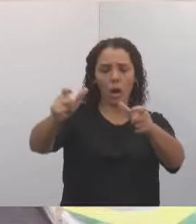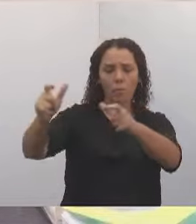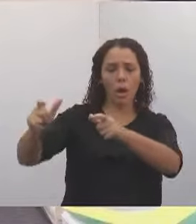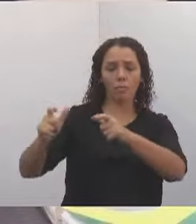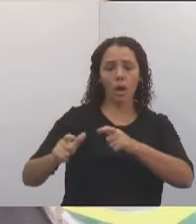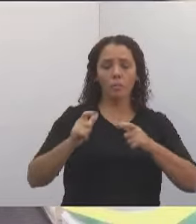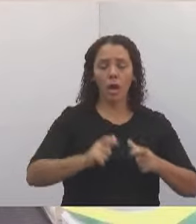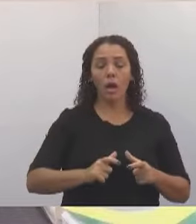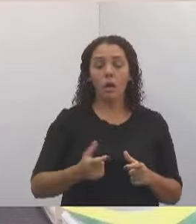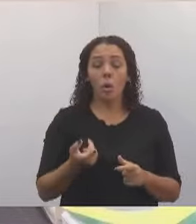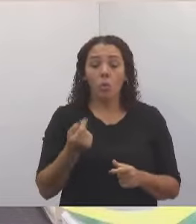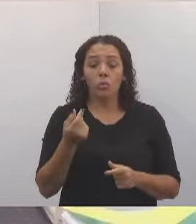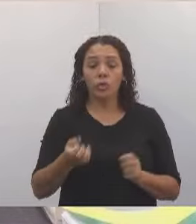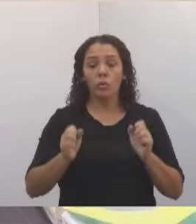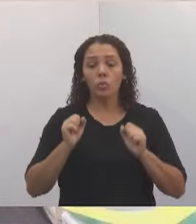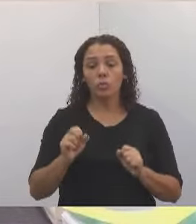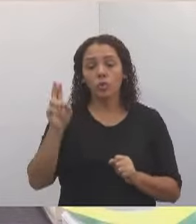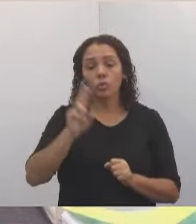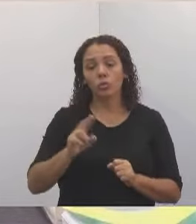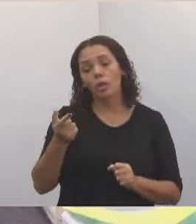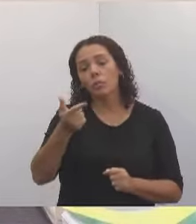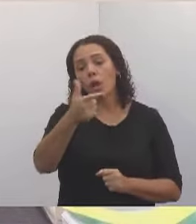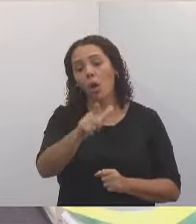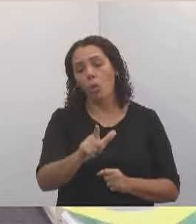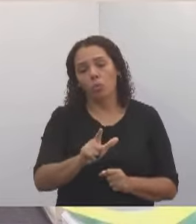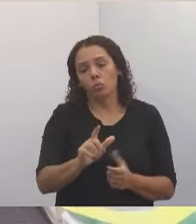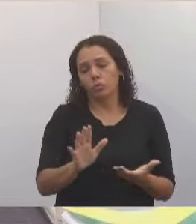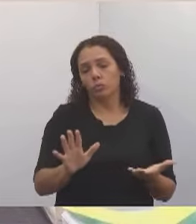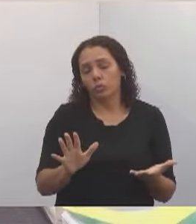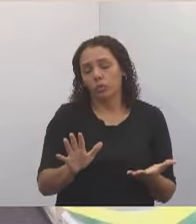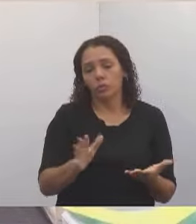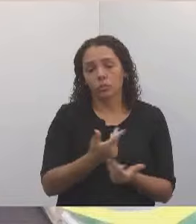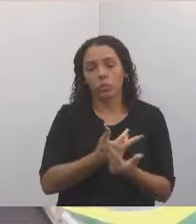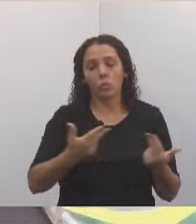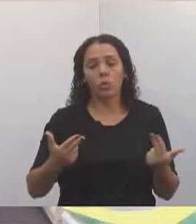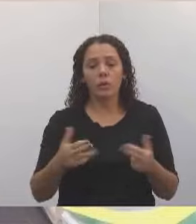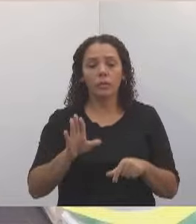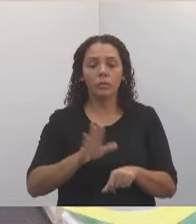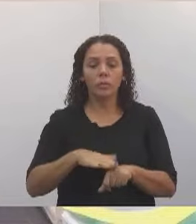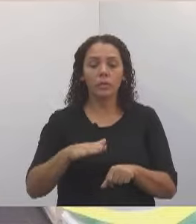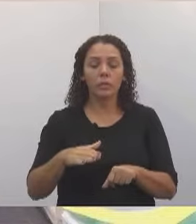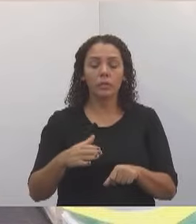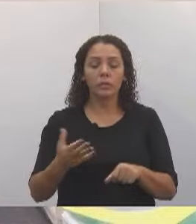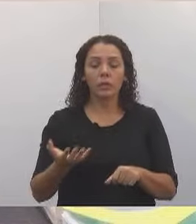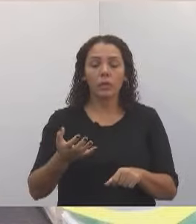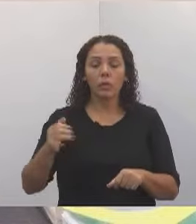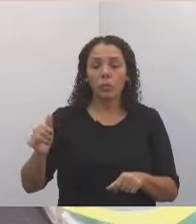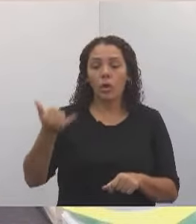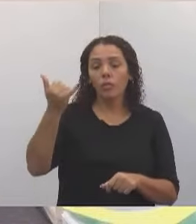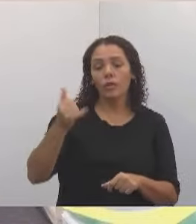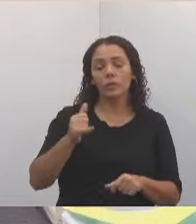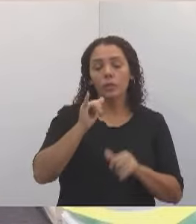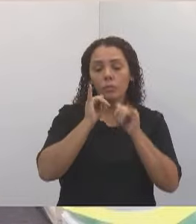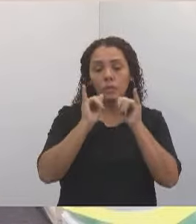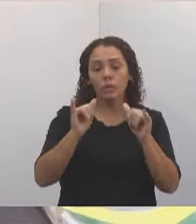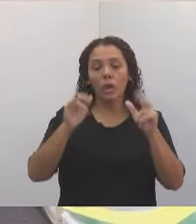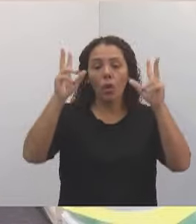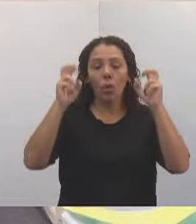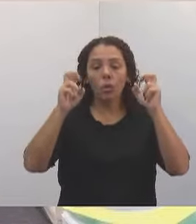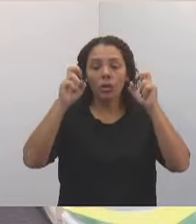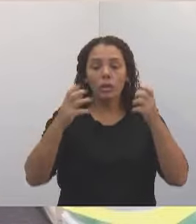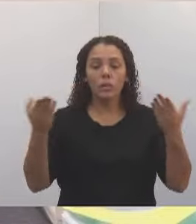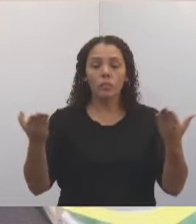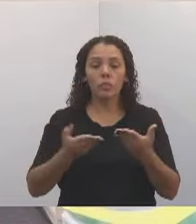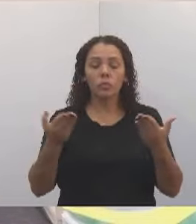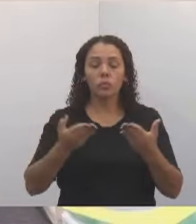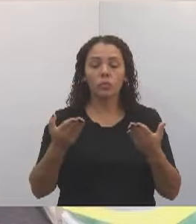dinheiro poderia ser utilizado muito bem para outras áreas. Mas eu quero aproveitar para dizer que esse tema que nós estamos falando,